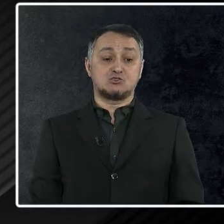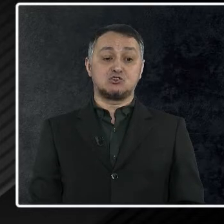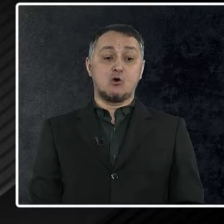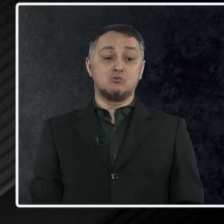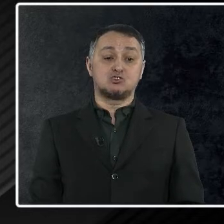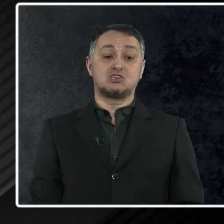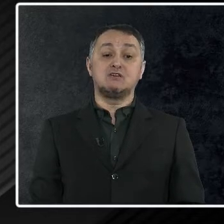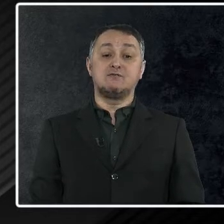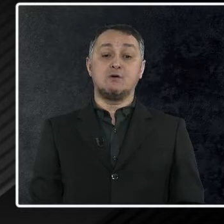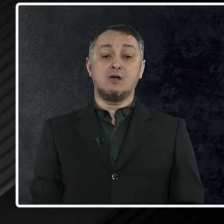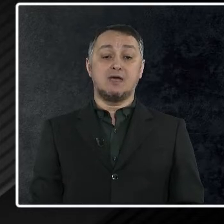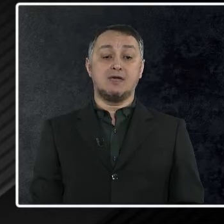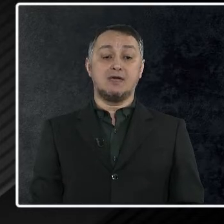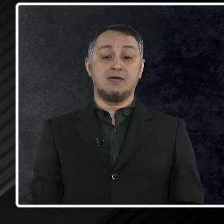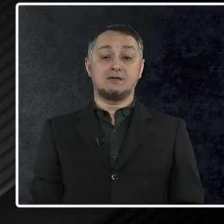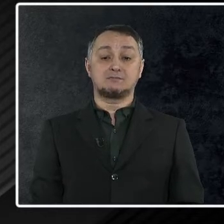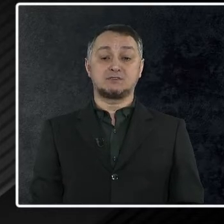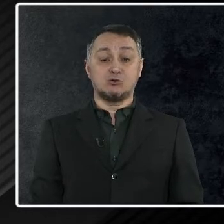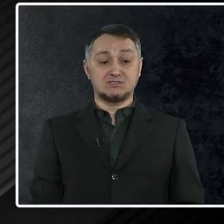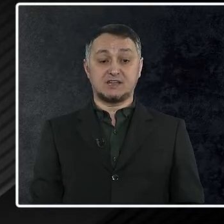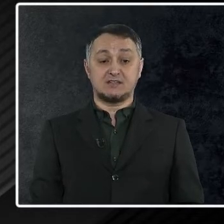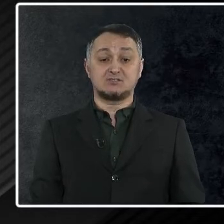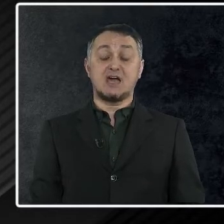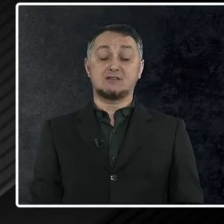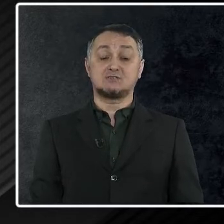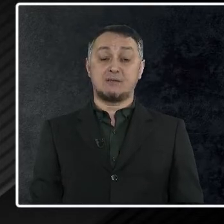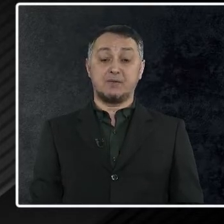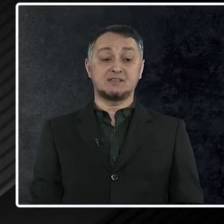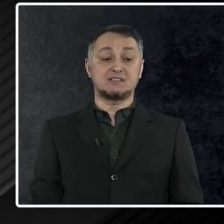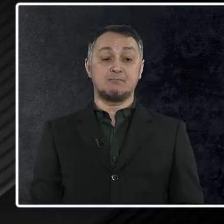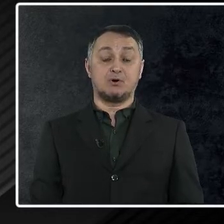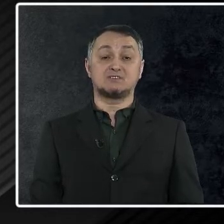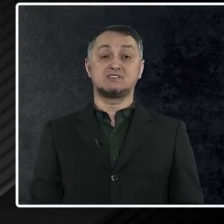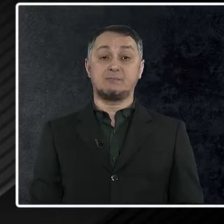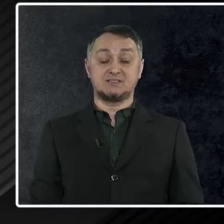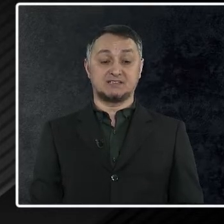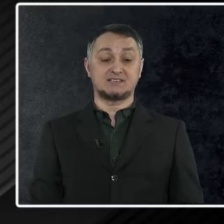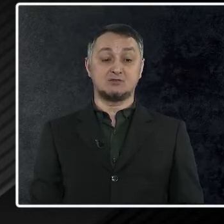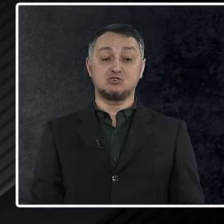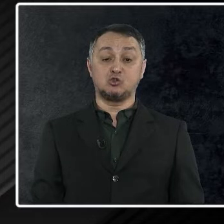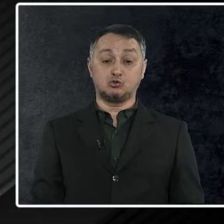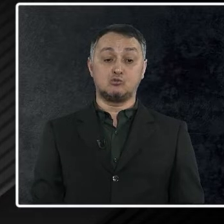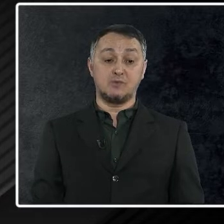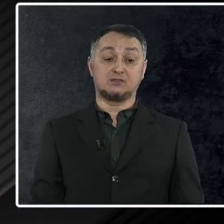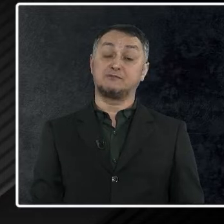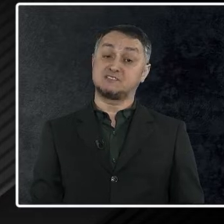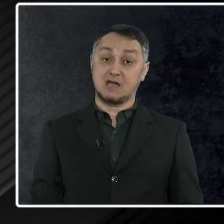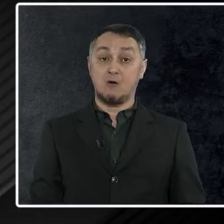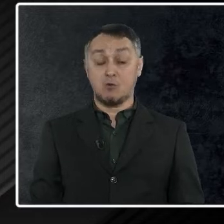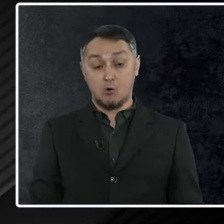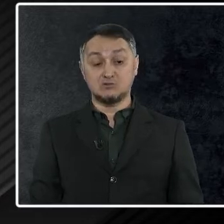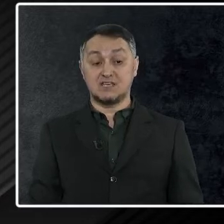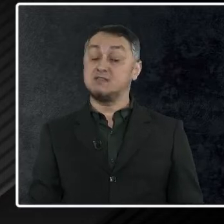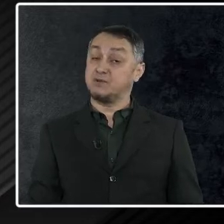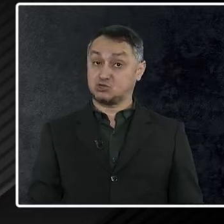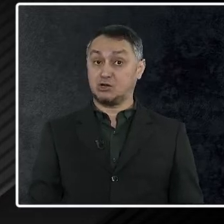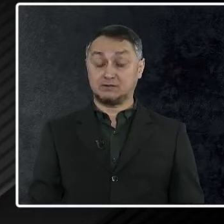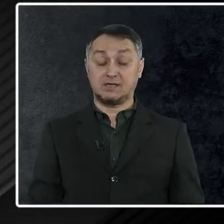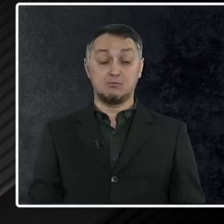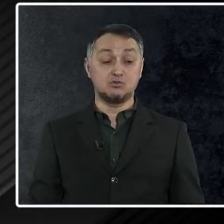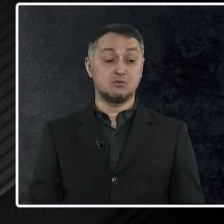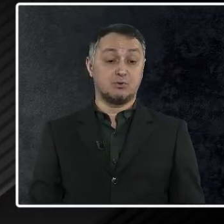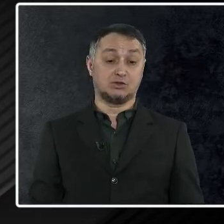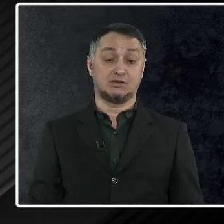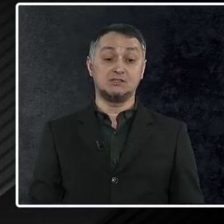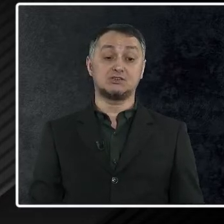os gastos de combustível são considerados gastos apenas na hipótese de apresentação de documento fiscal com CNPJ,